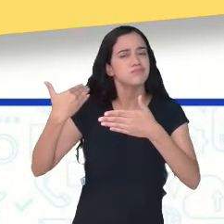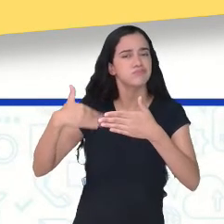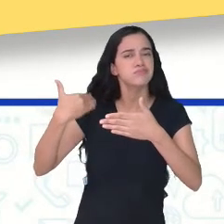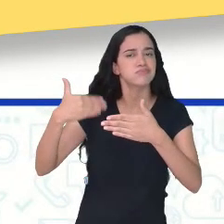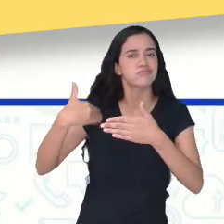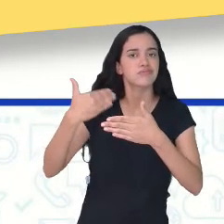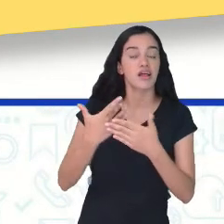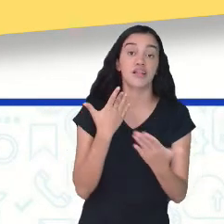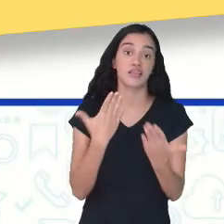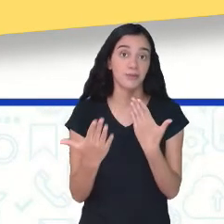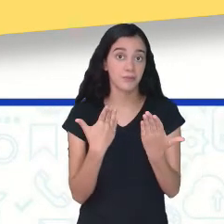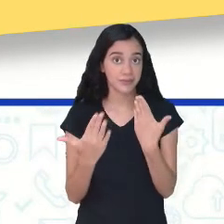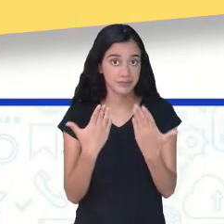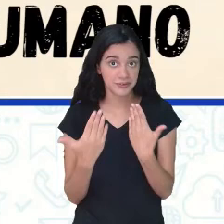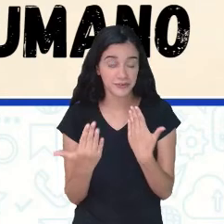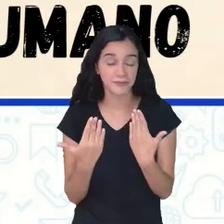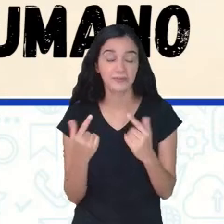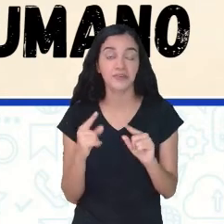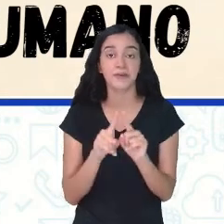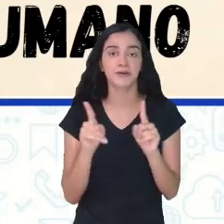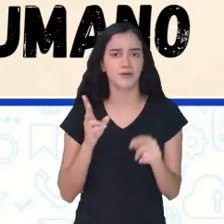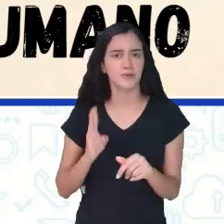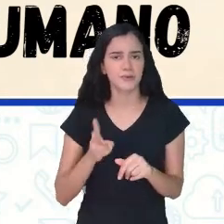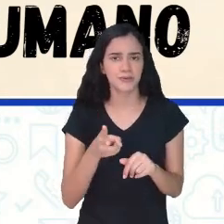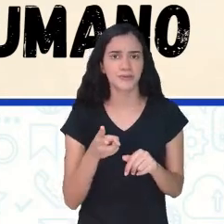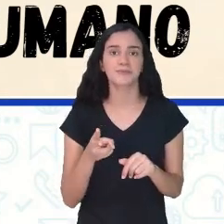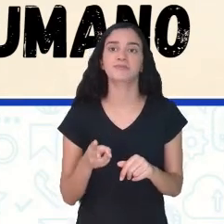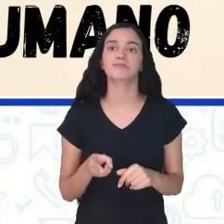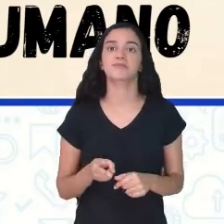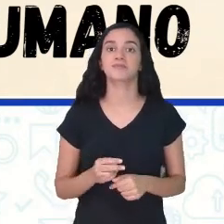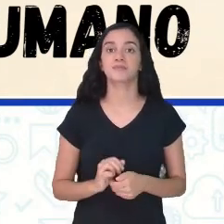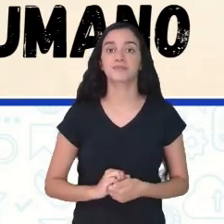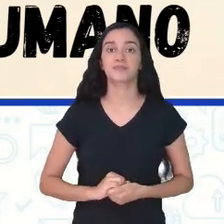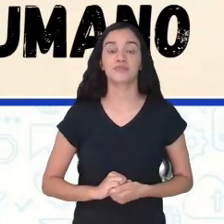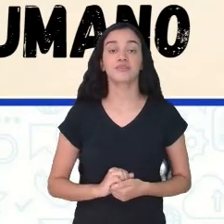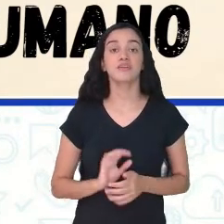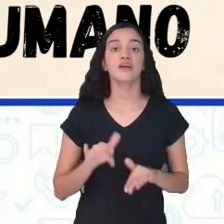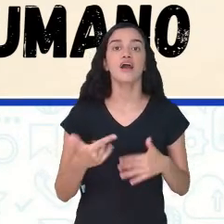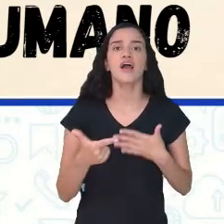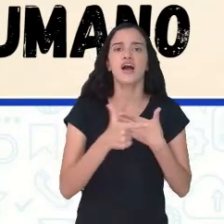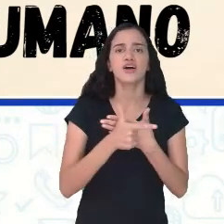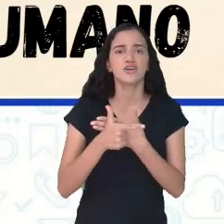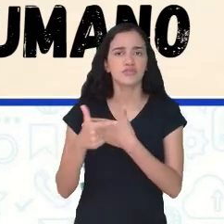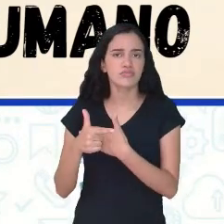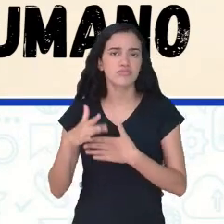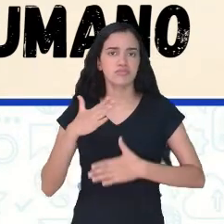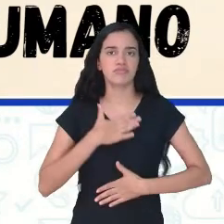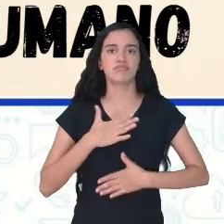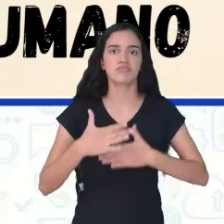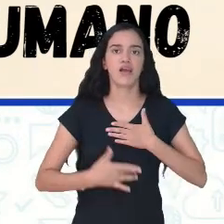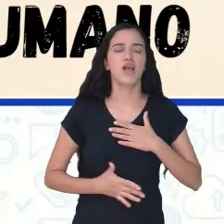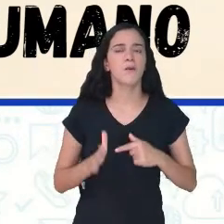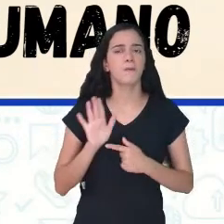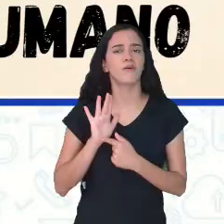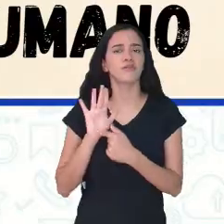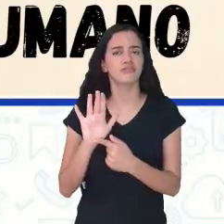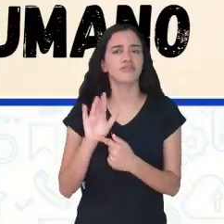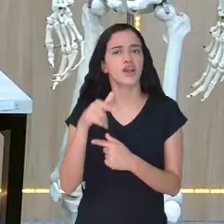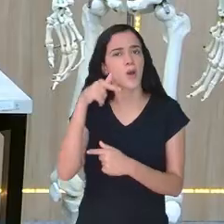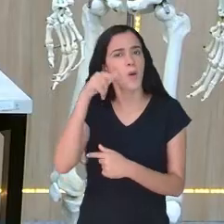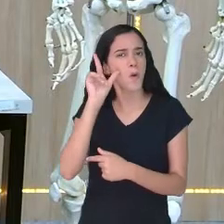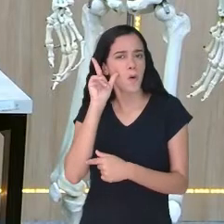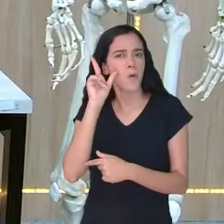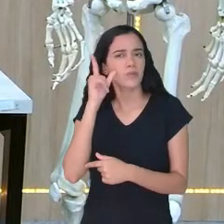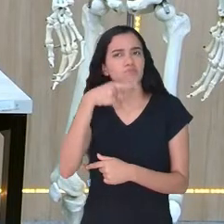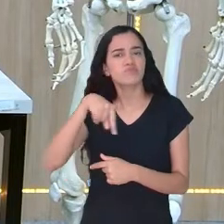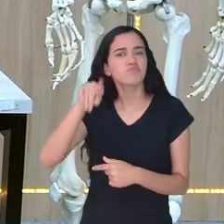dessa comparação. Mas vamos continuar. As funções vitais do corpo, eu já apresentei para vocês ontem, não sei se